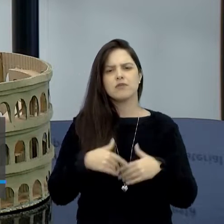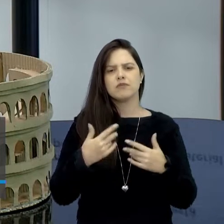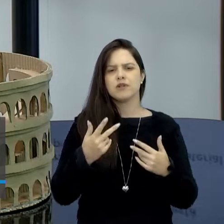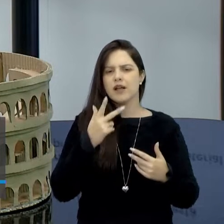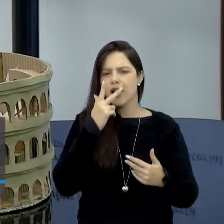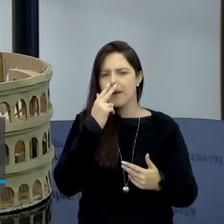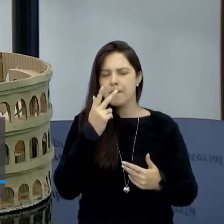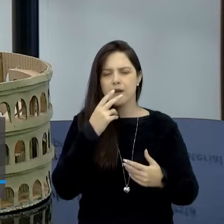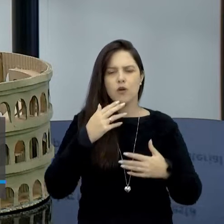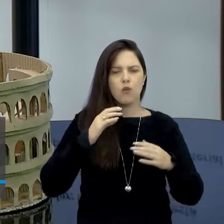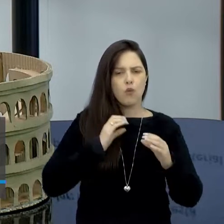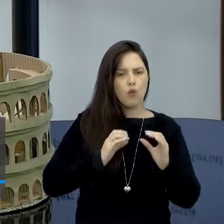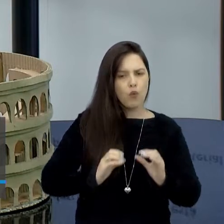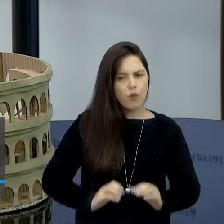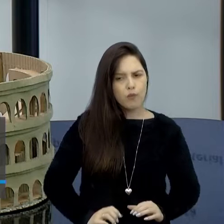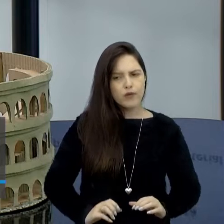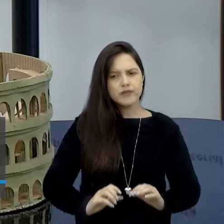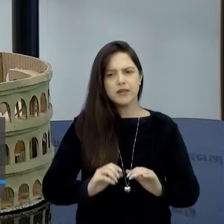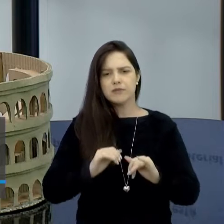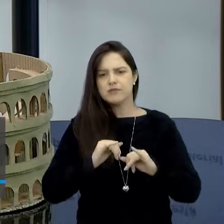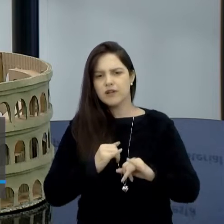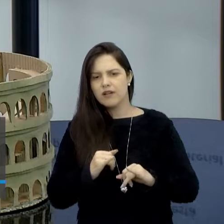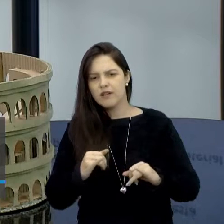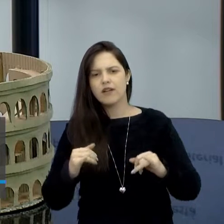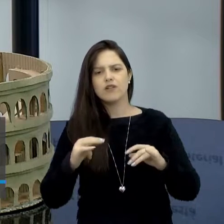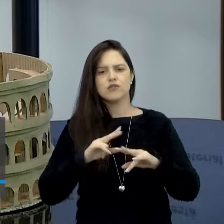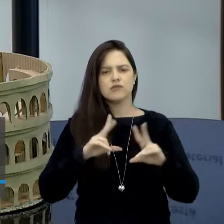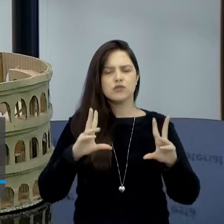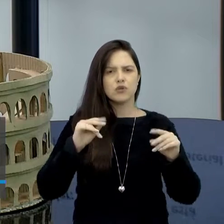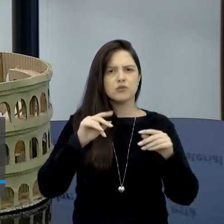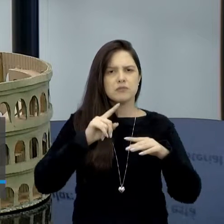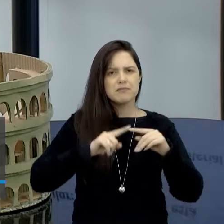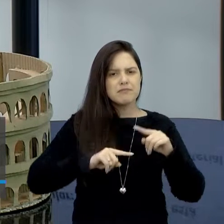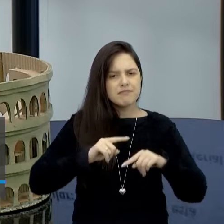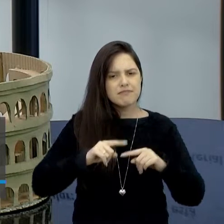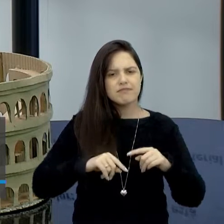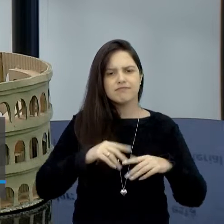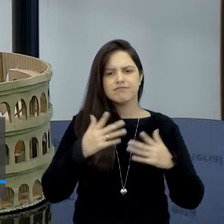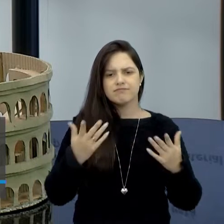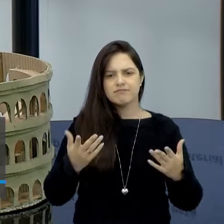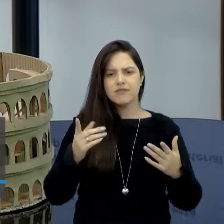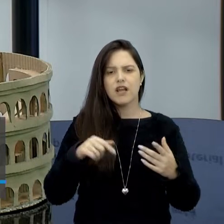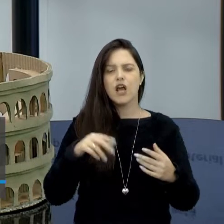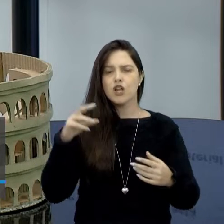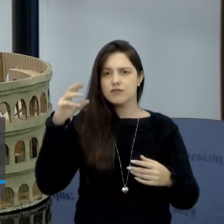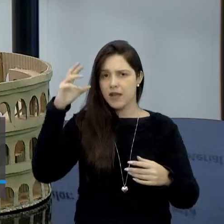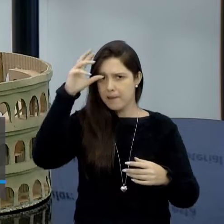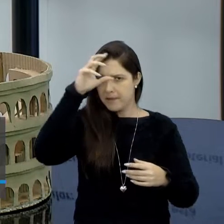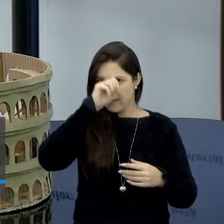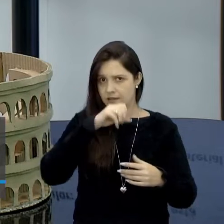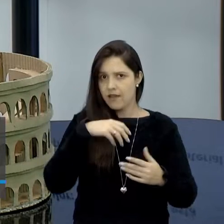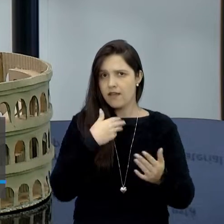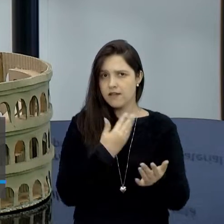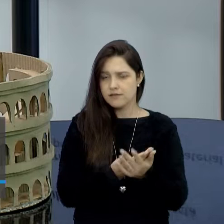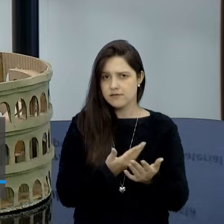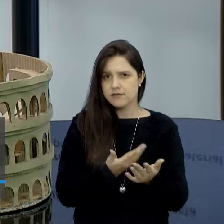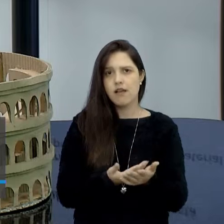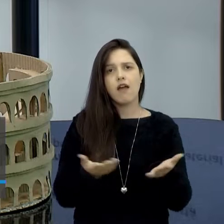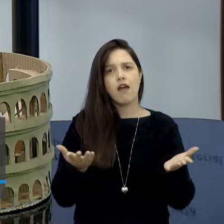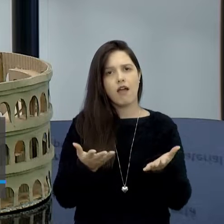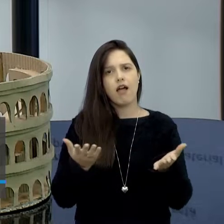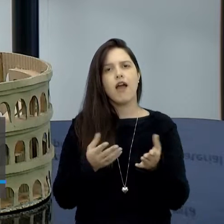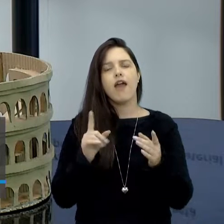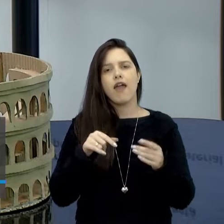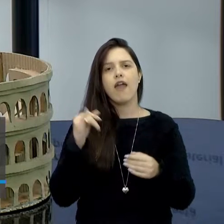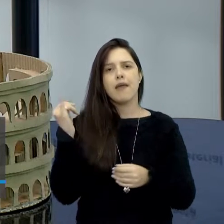feito um tombamento, como é feito o registro dos saberes imateriais. Isso tudo a gente vai aprender nessa aula. É uma aula que é até importante